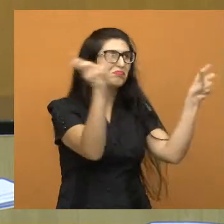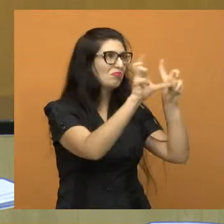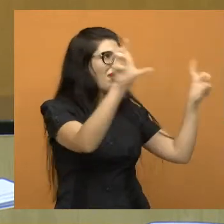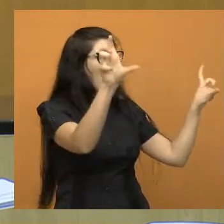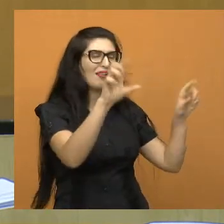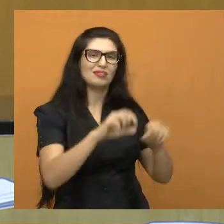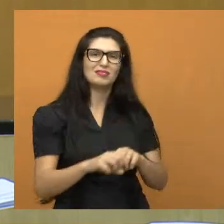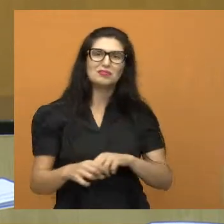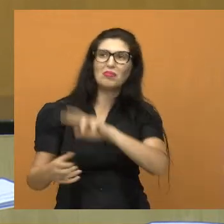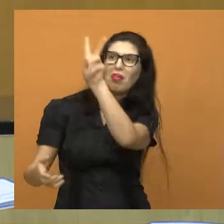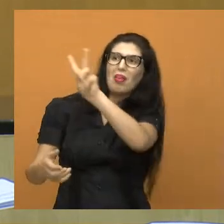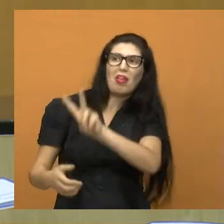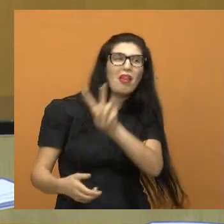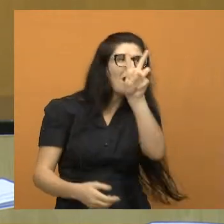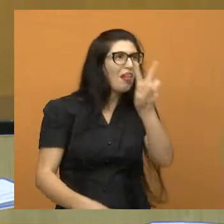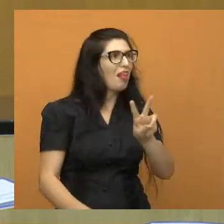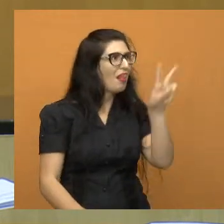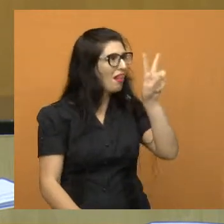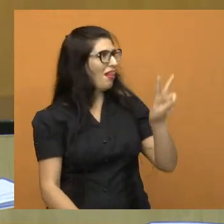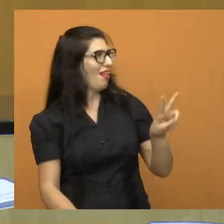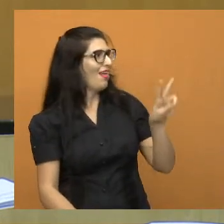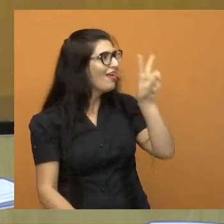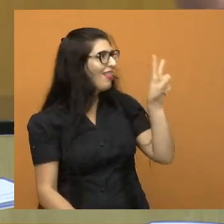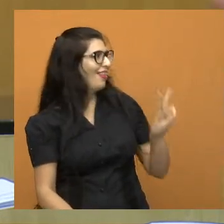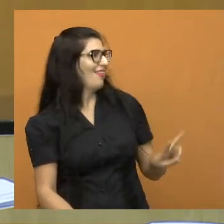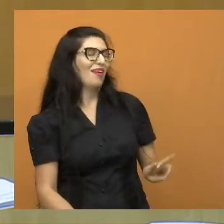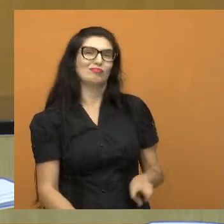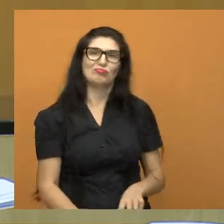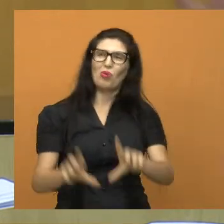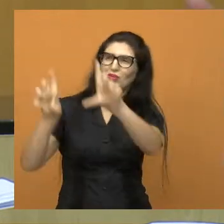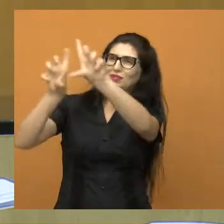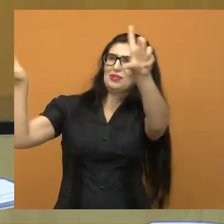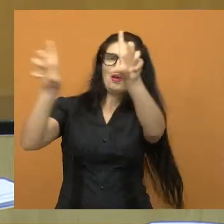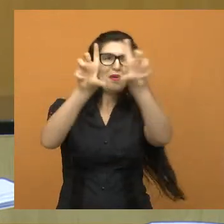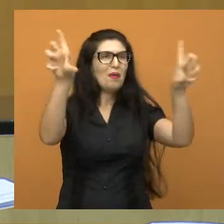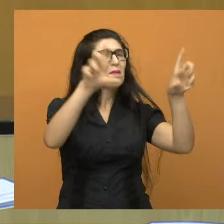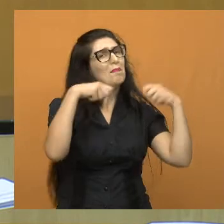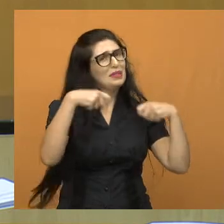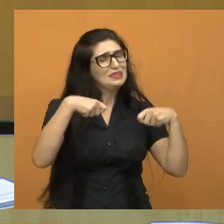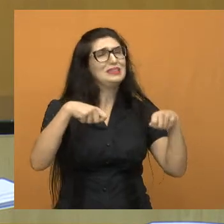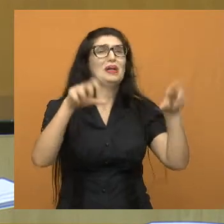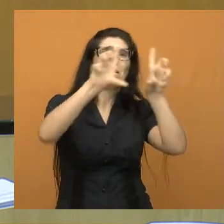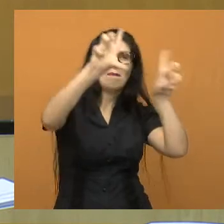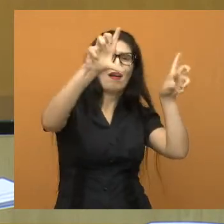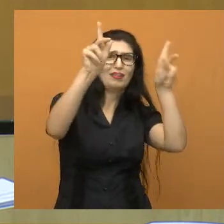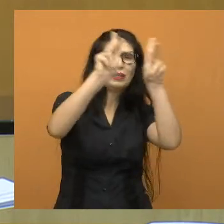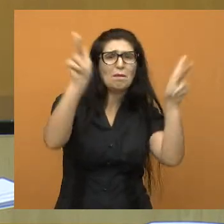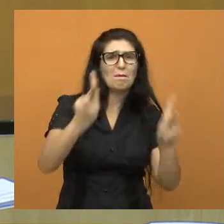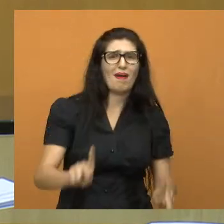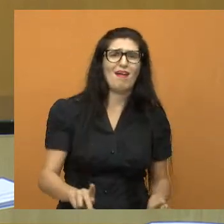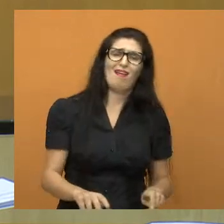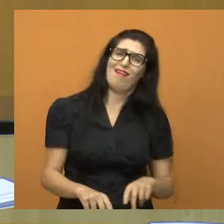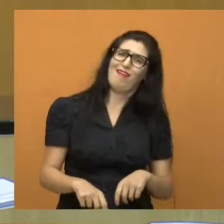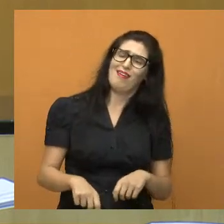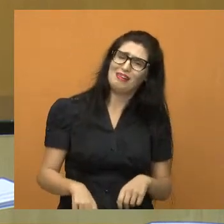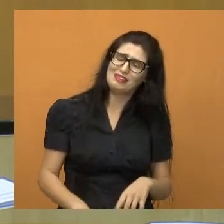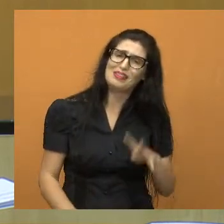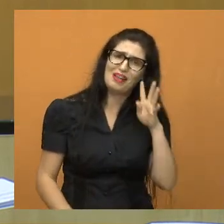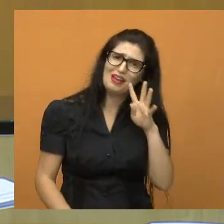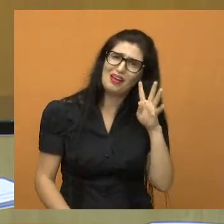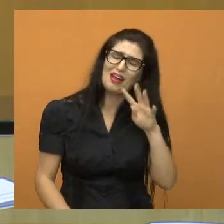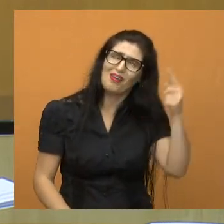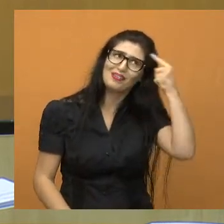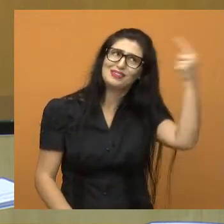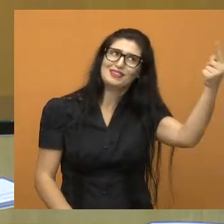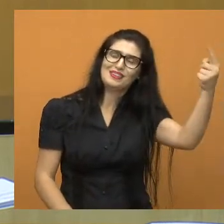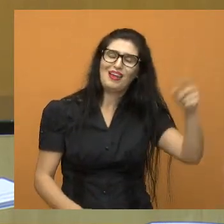Quem sabe também esta placa, as placas da paz, alguma coisa, ou em determinados momentos a gente pode somar e fazermos juntos, seja